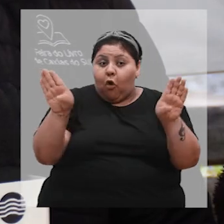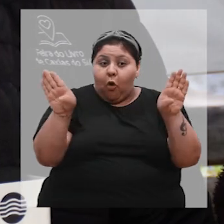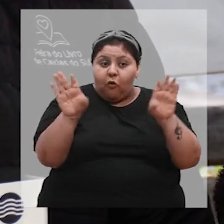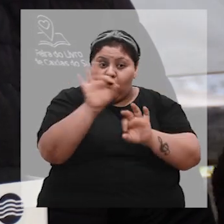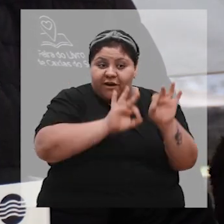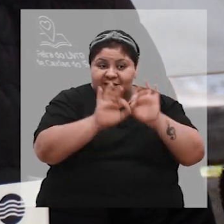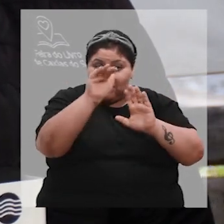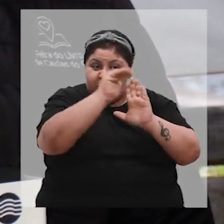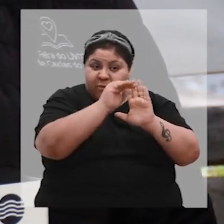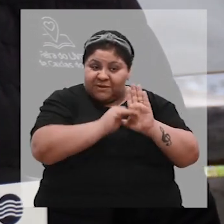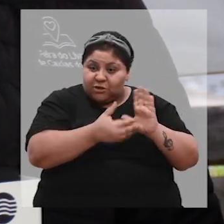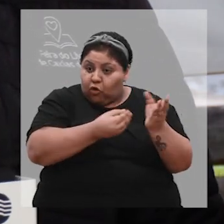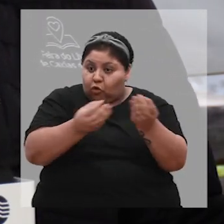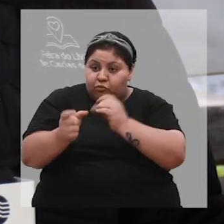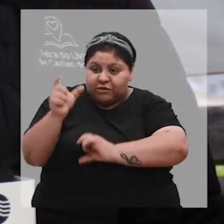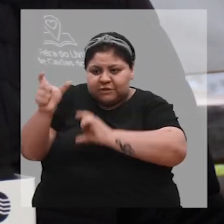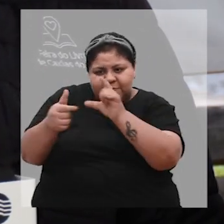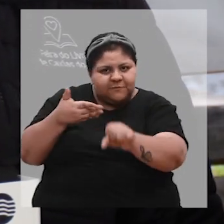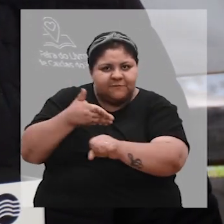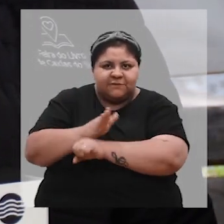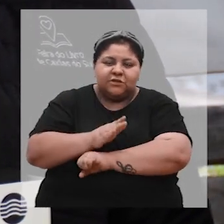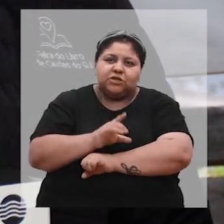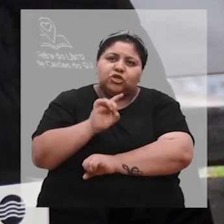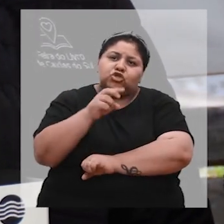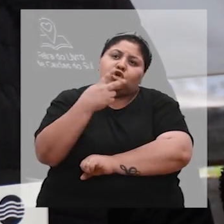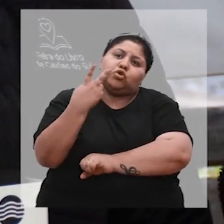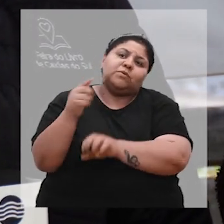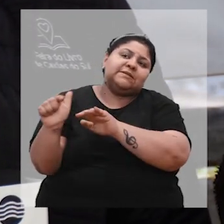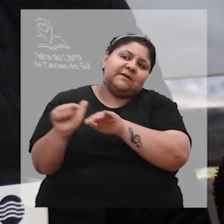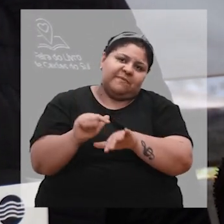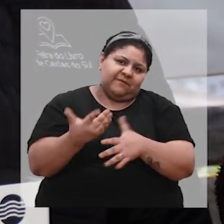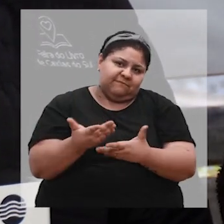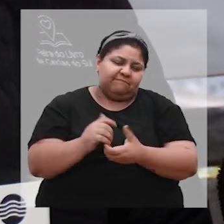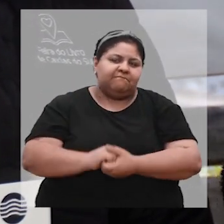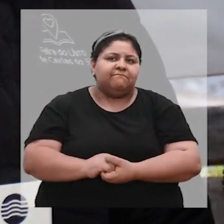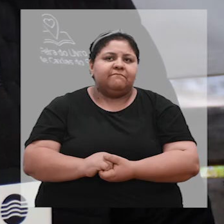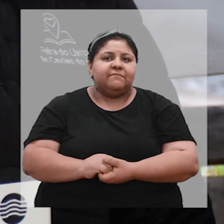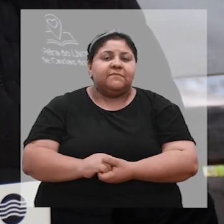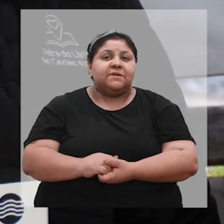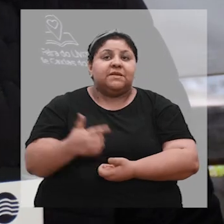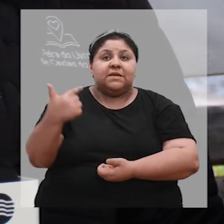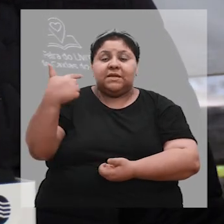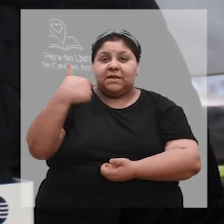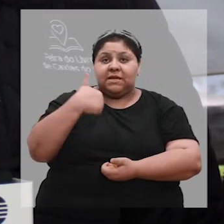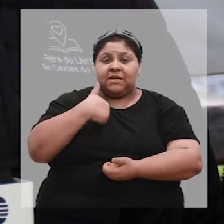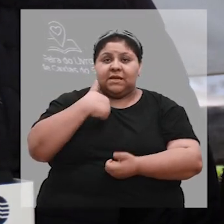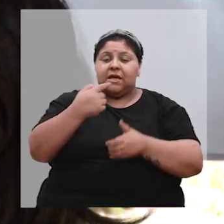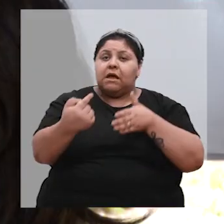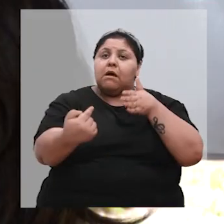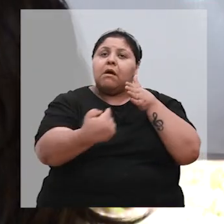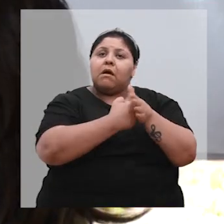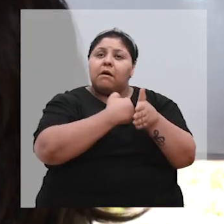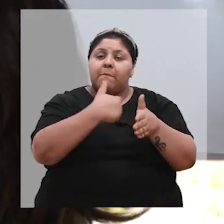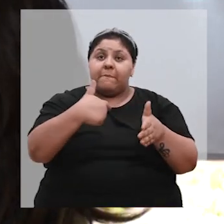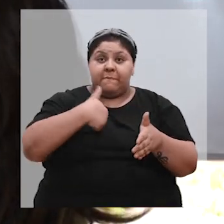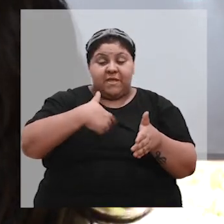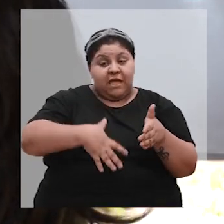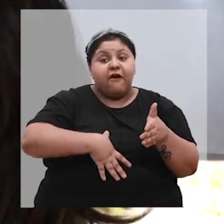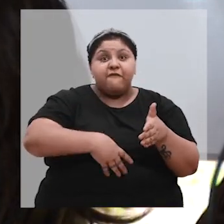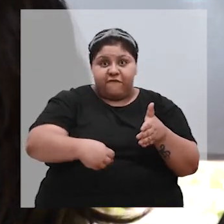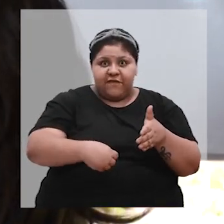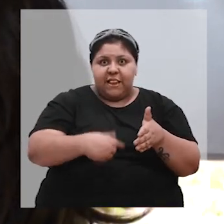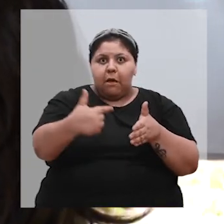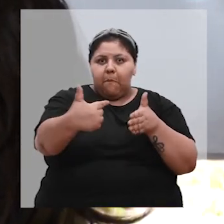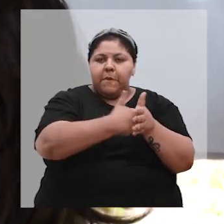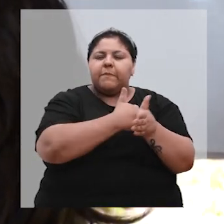fechar uma programação com tanta gente boa para colocar, que são só 2 semanas, né? Até a minha Martina me perguntou assim, eu